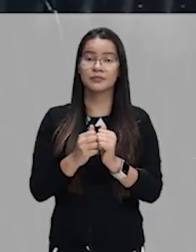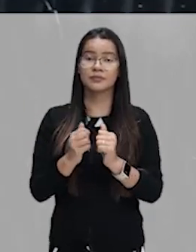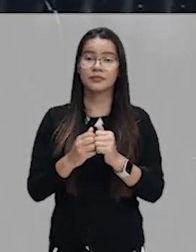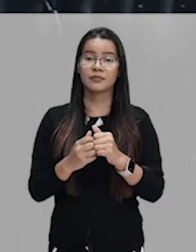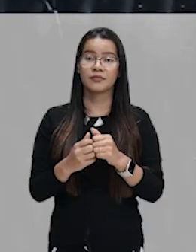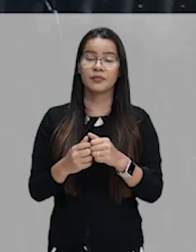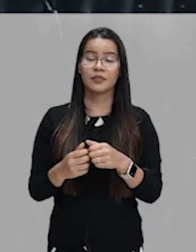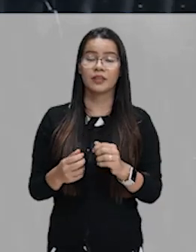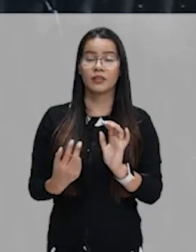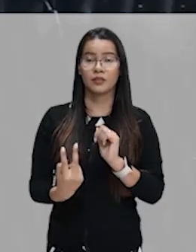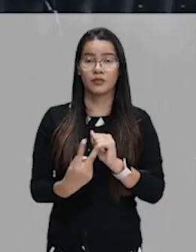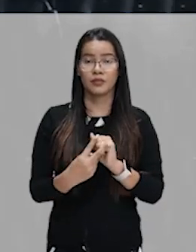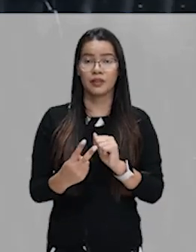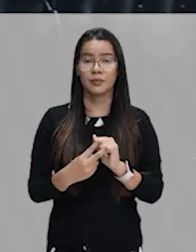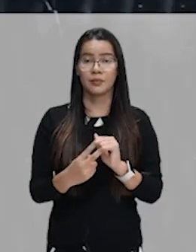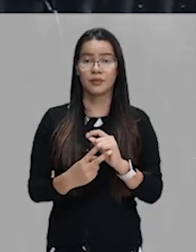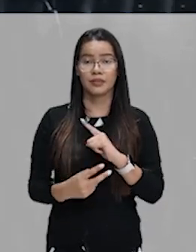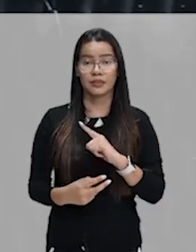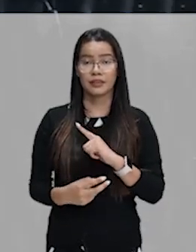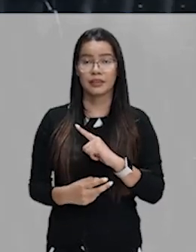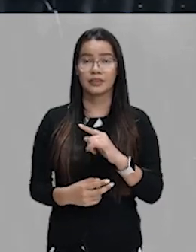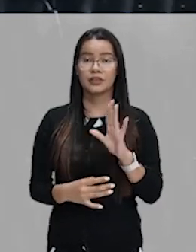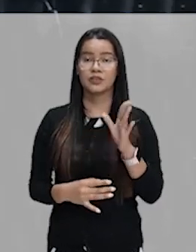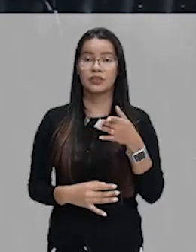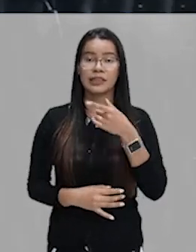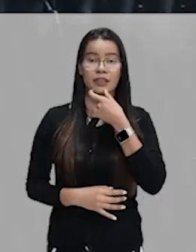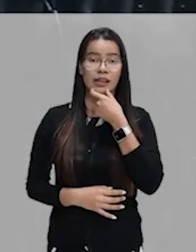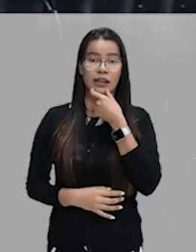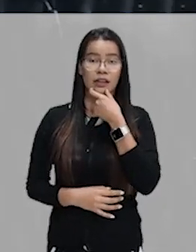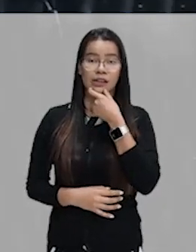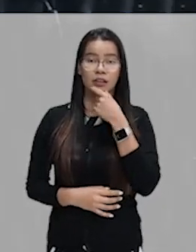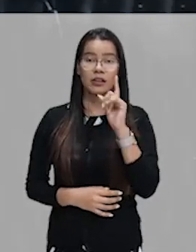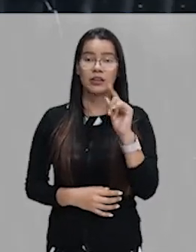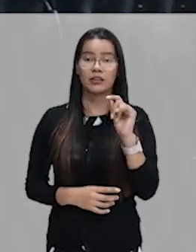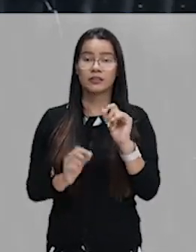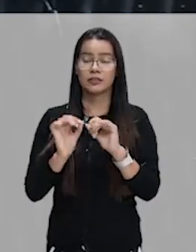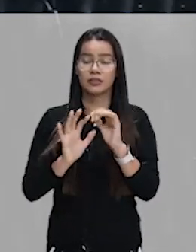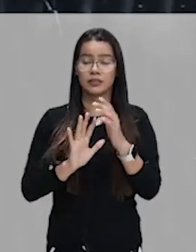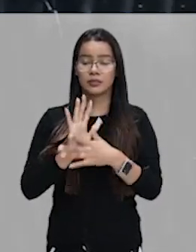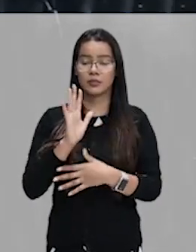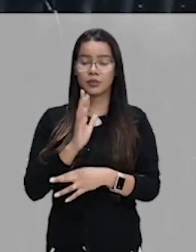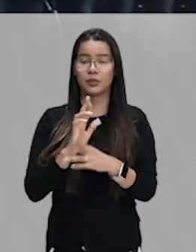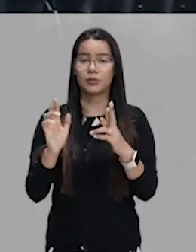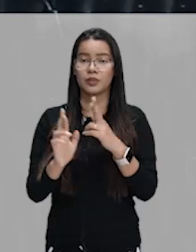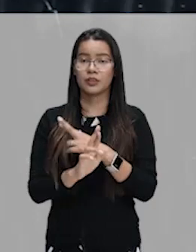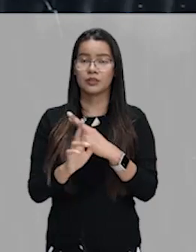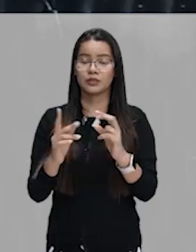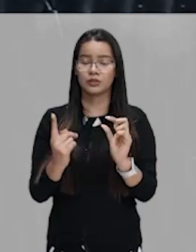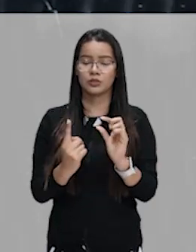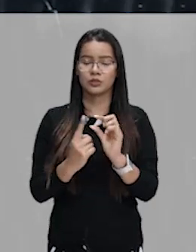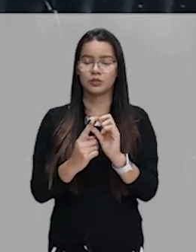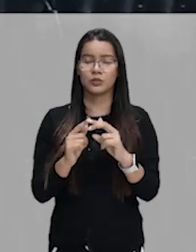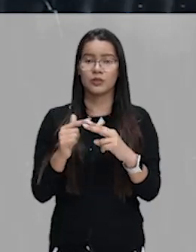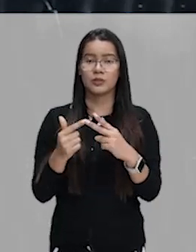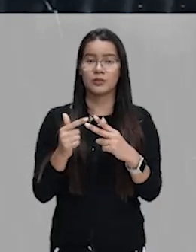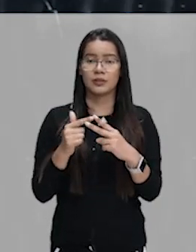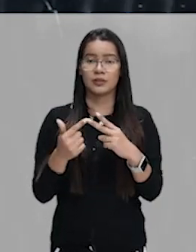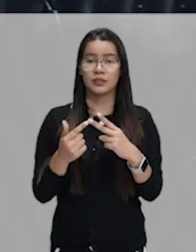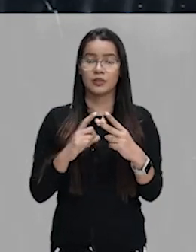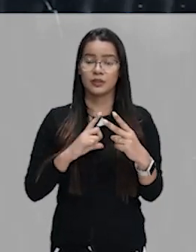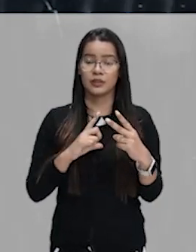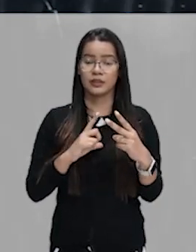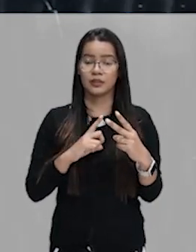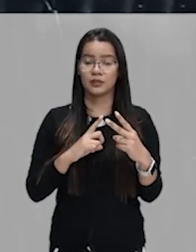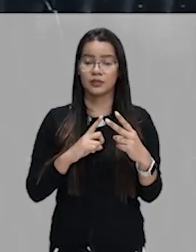verbo haver. Em inglês, esse verbo haver é formado por uma combinação de 2 palavras. Eu tenho a